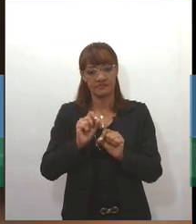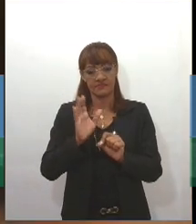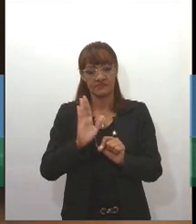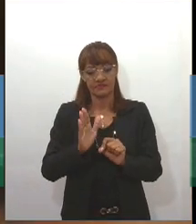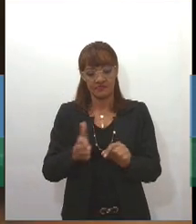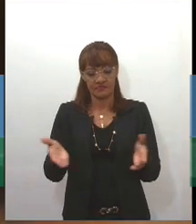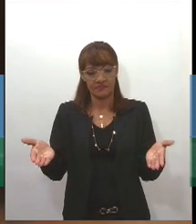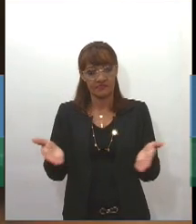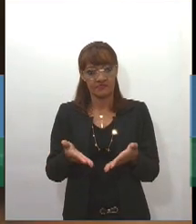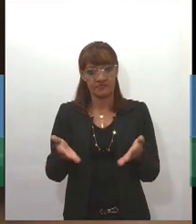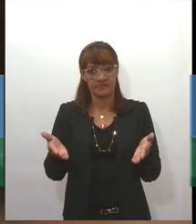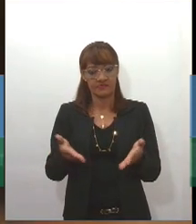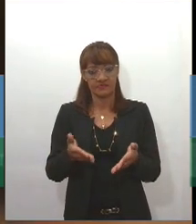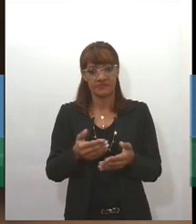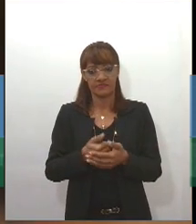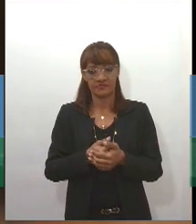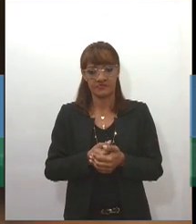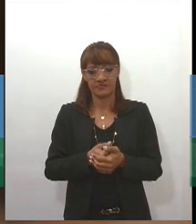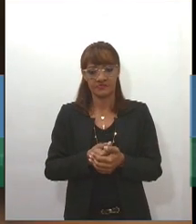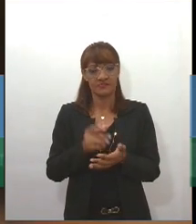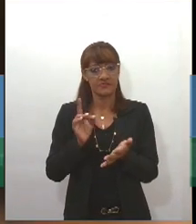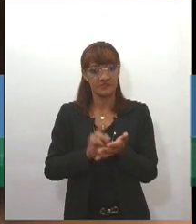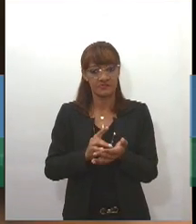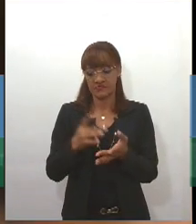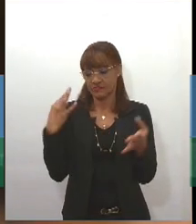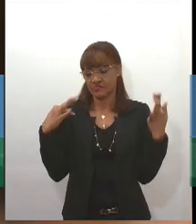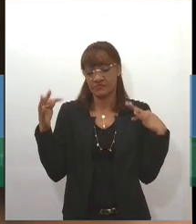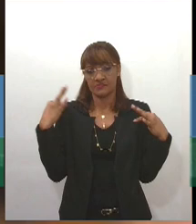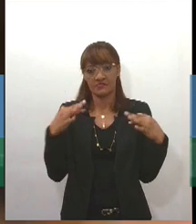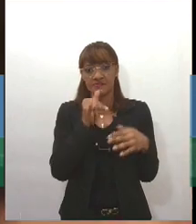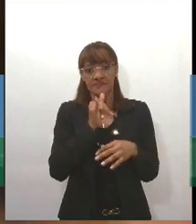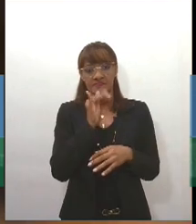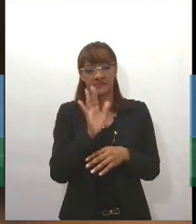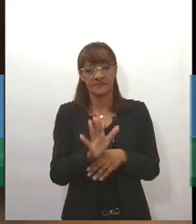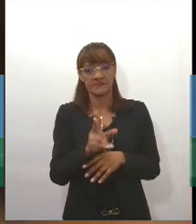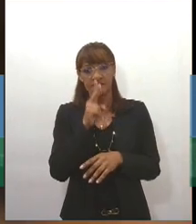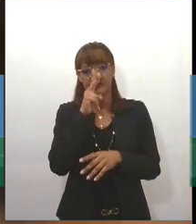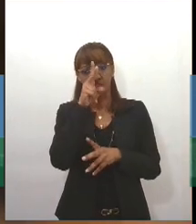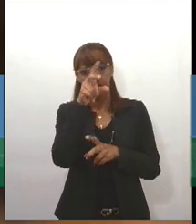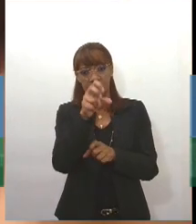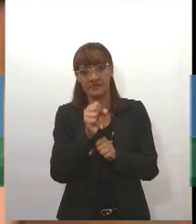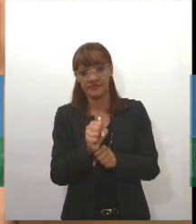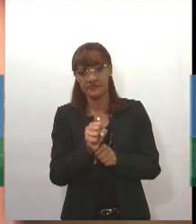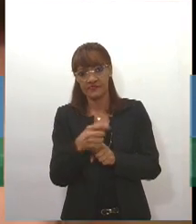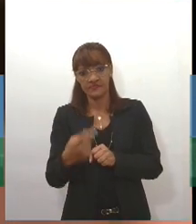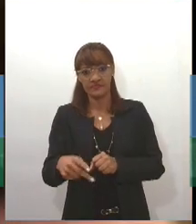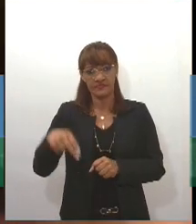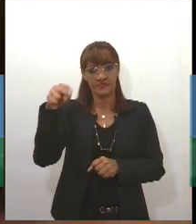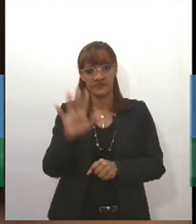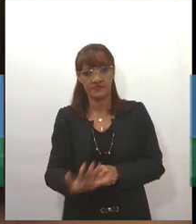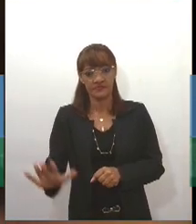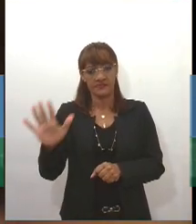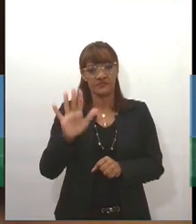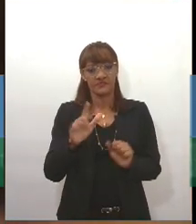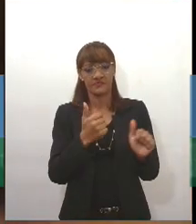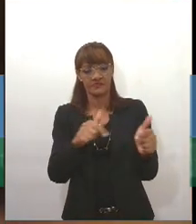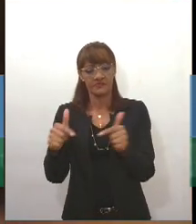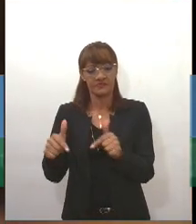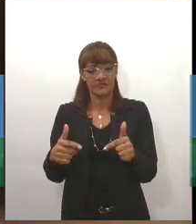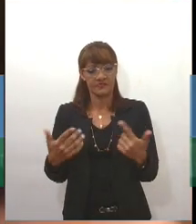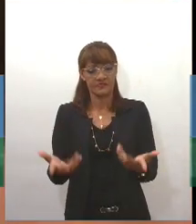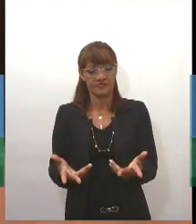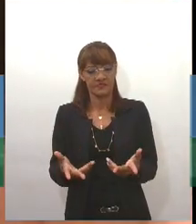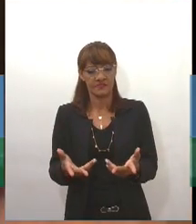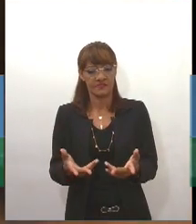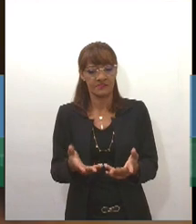empregador de mão de obra turismo por exemplo que é muito forte na região do Nordeste é serviço fornecimento de mão deobra